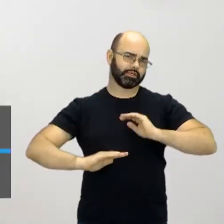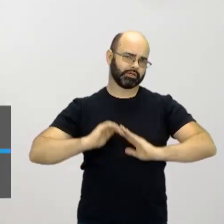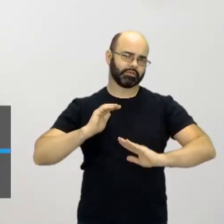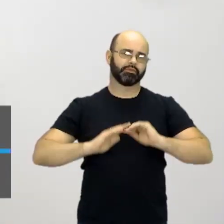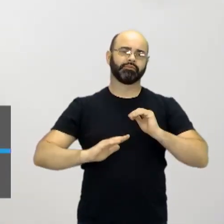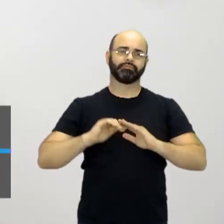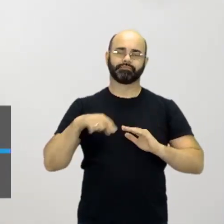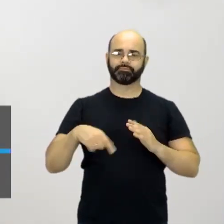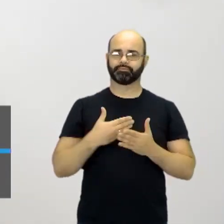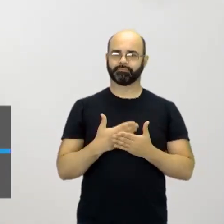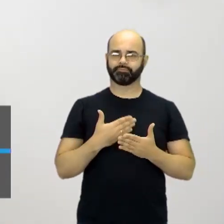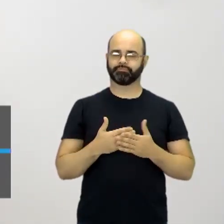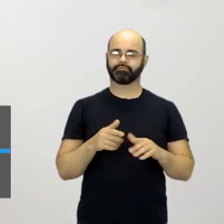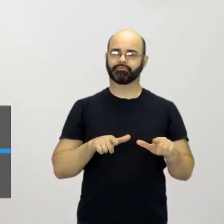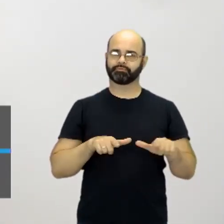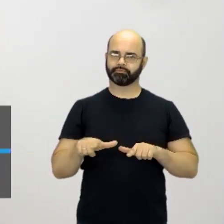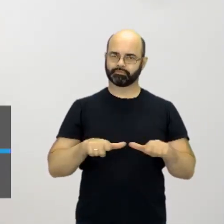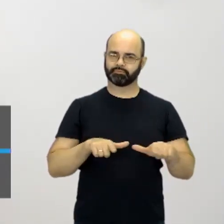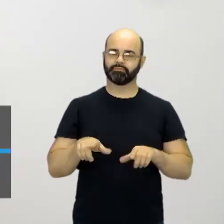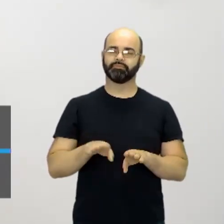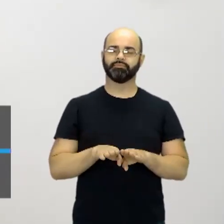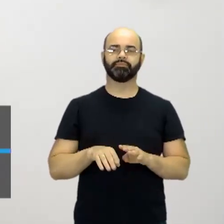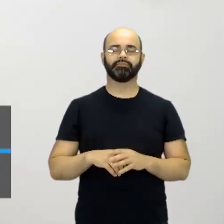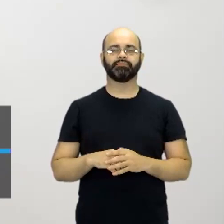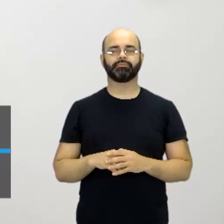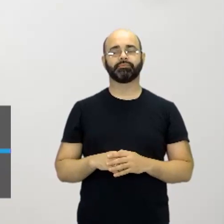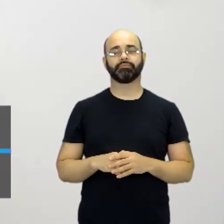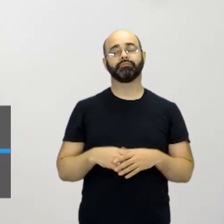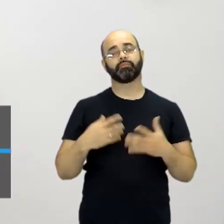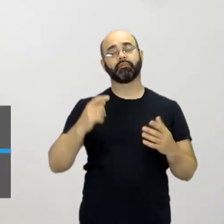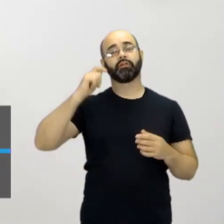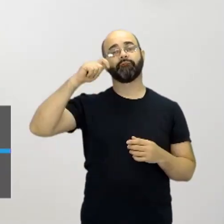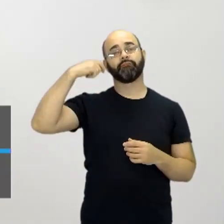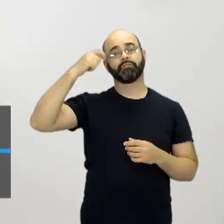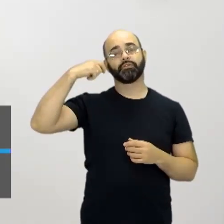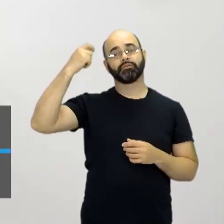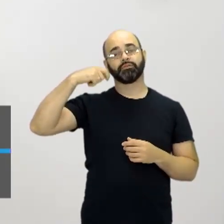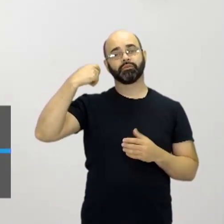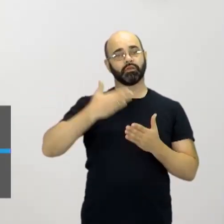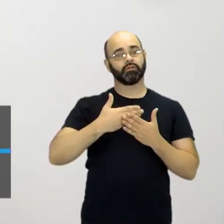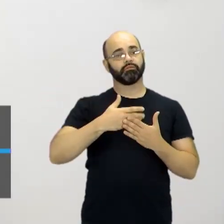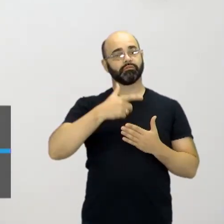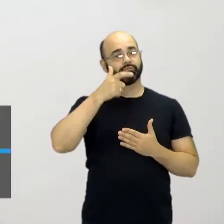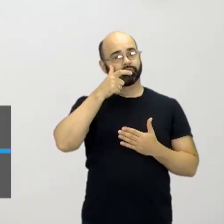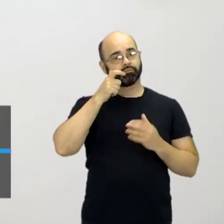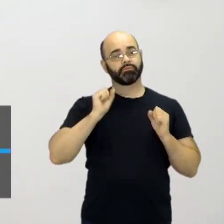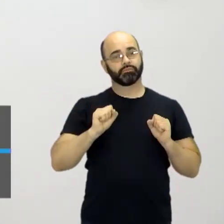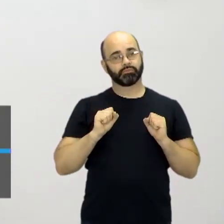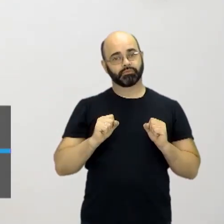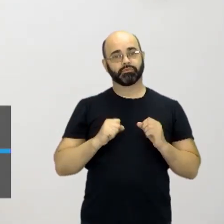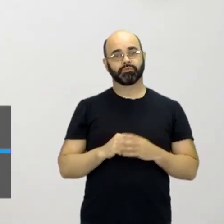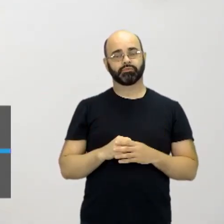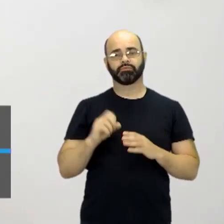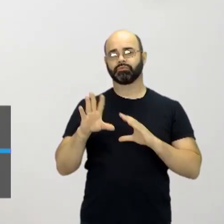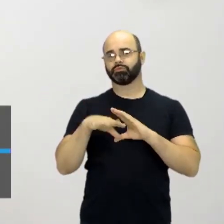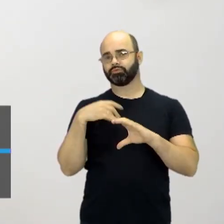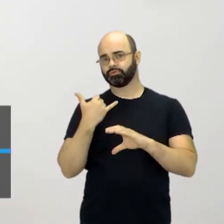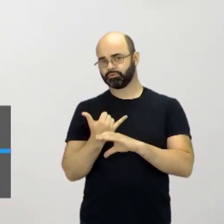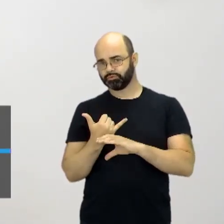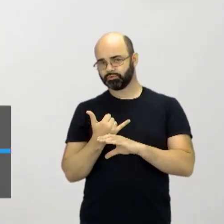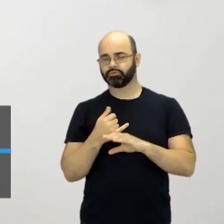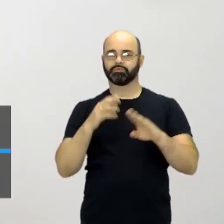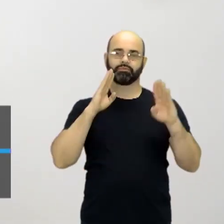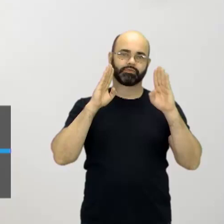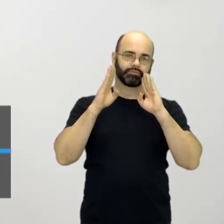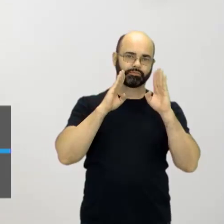quer trabalhar ah e também os vídeos com as aulas que também pode acessar pode ser acessado aí pelos canais do YouTube e